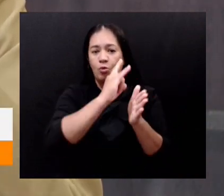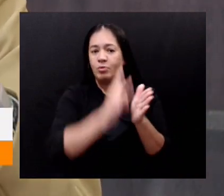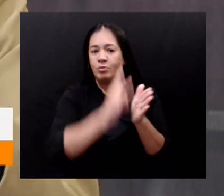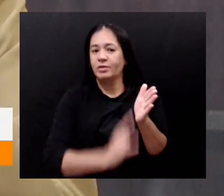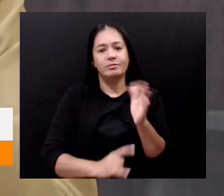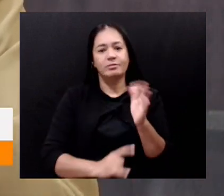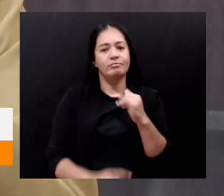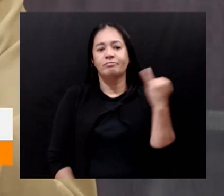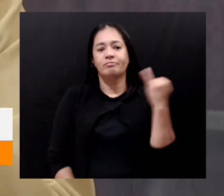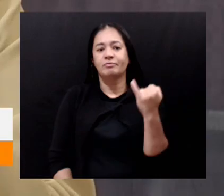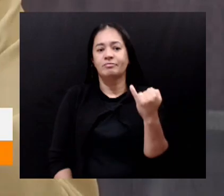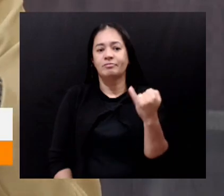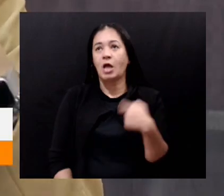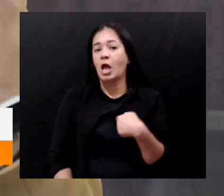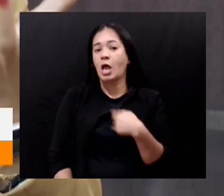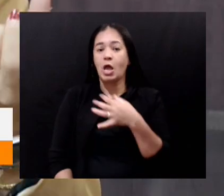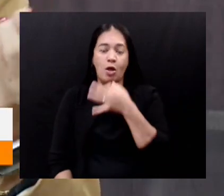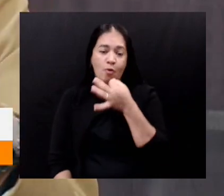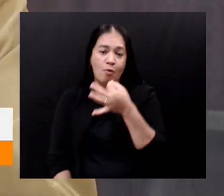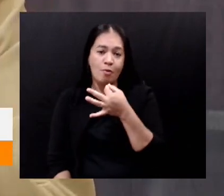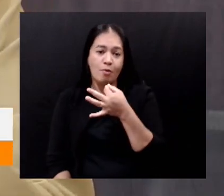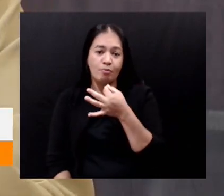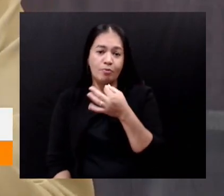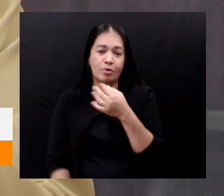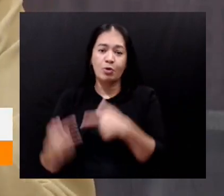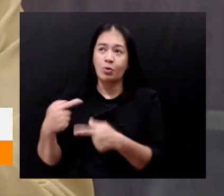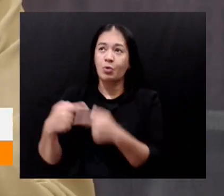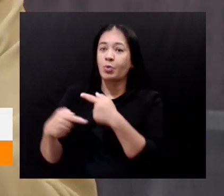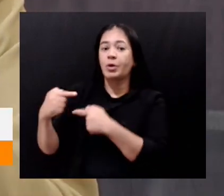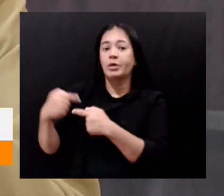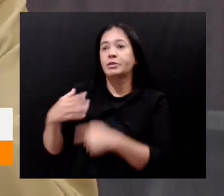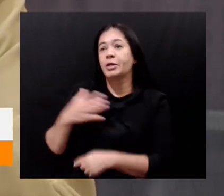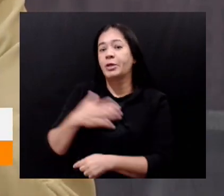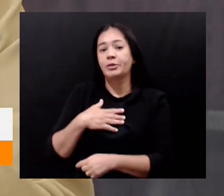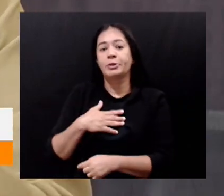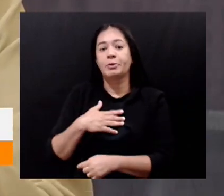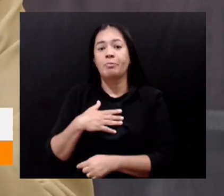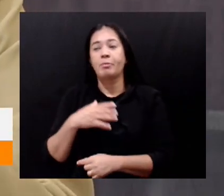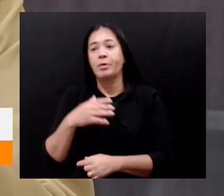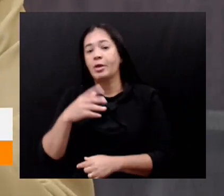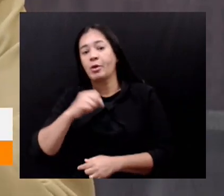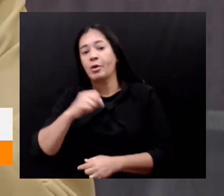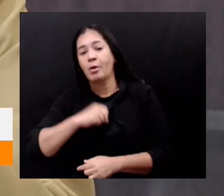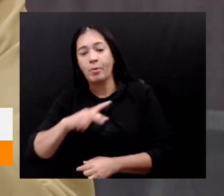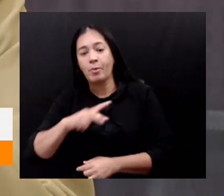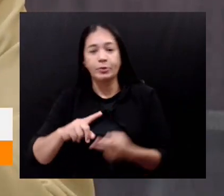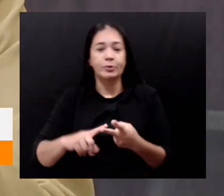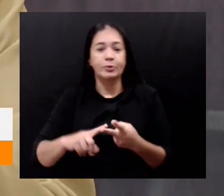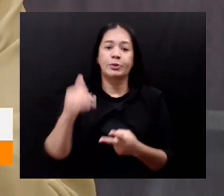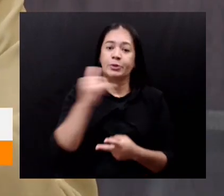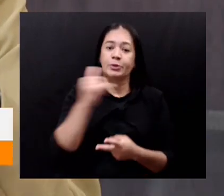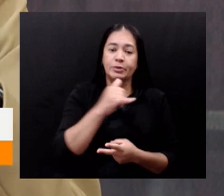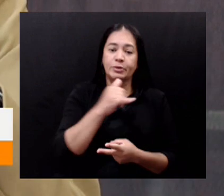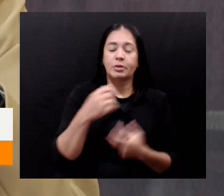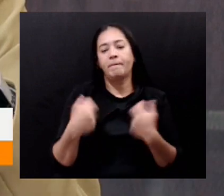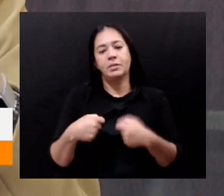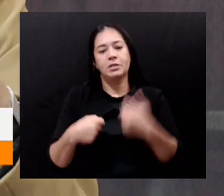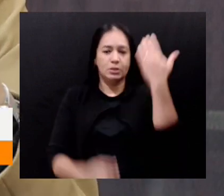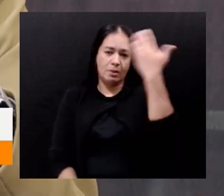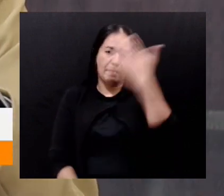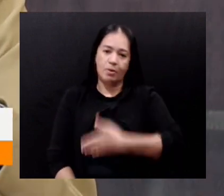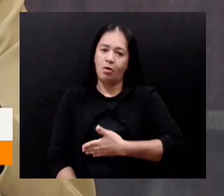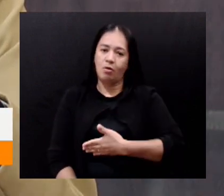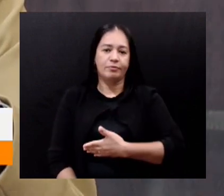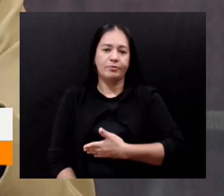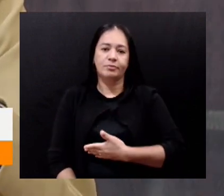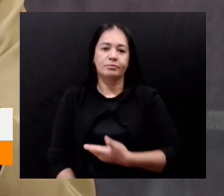eu acho que um ascendente meu é português, espanhol ou italiano". Não, tem que haver provas, não Uhum. é? Então, tendo